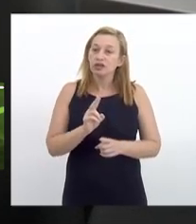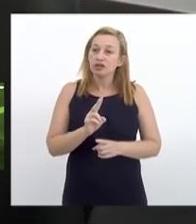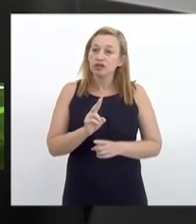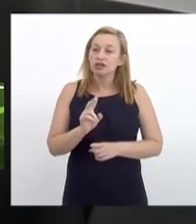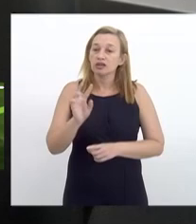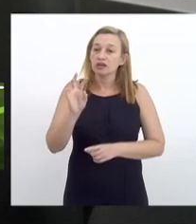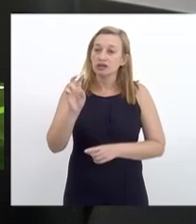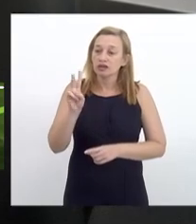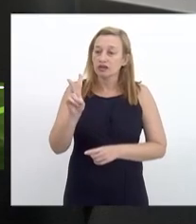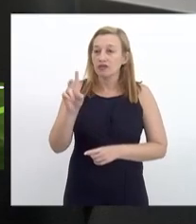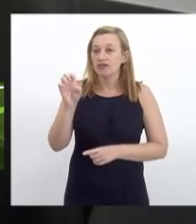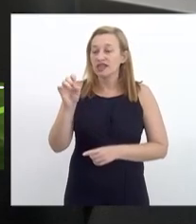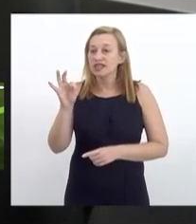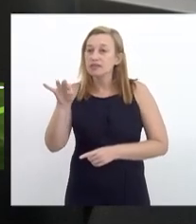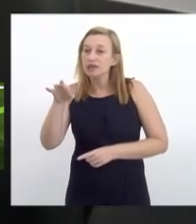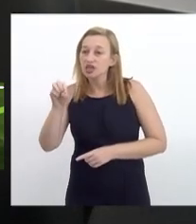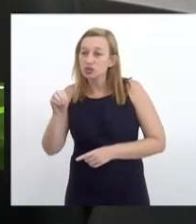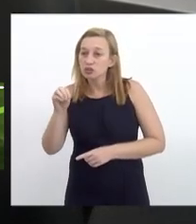Não remuneração